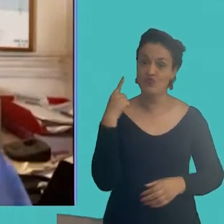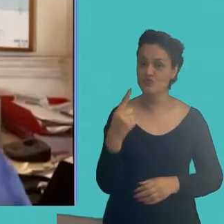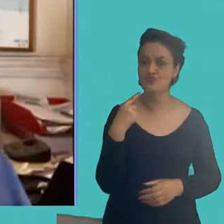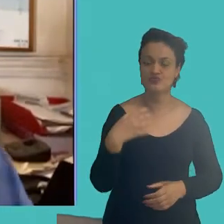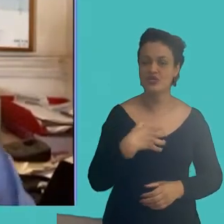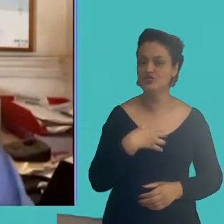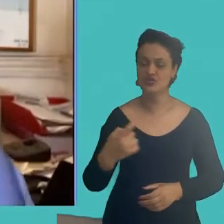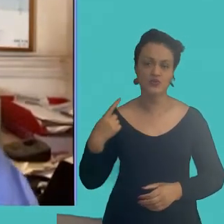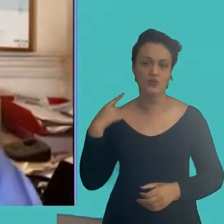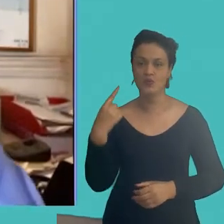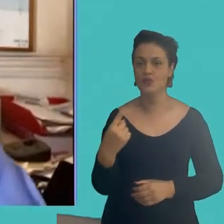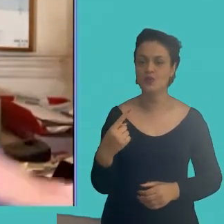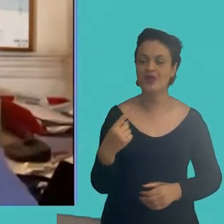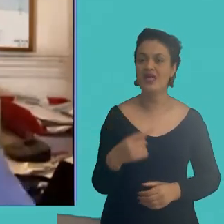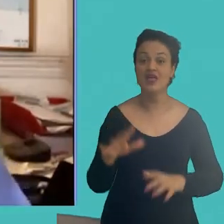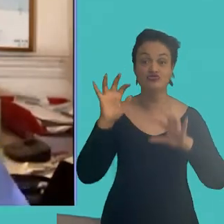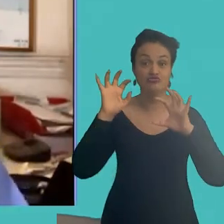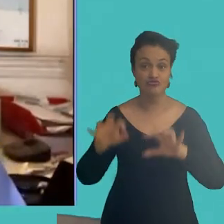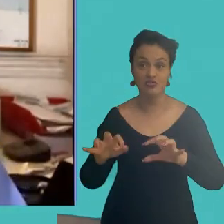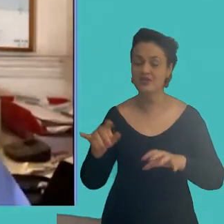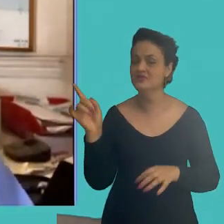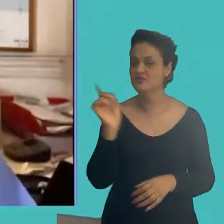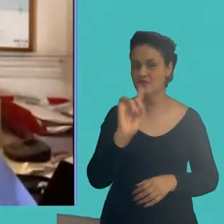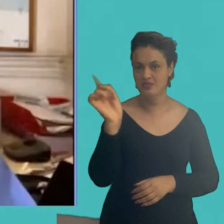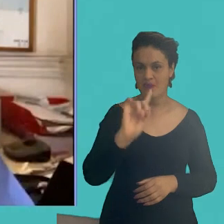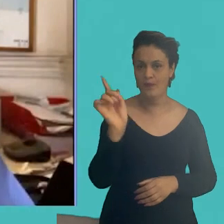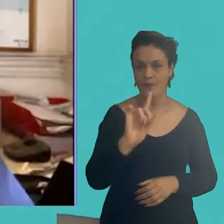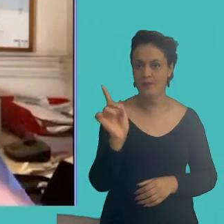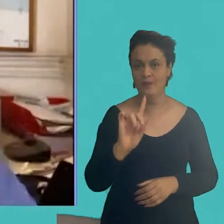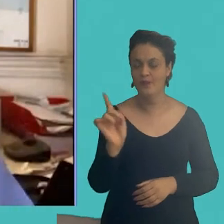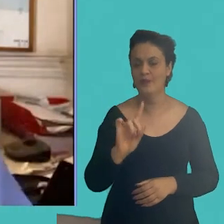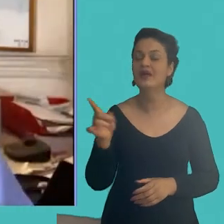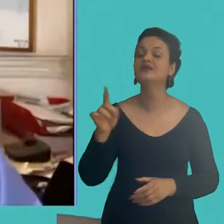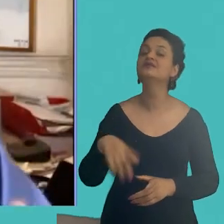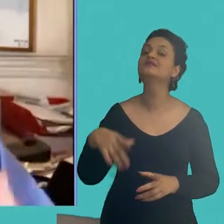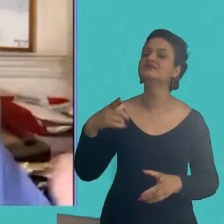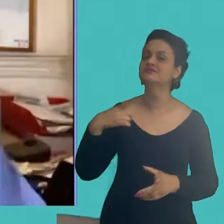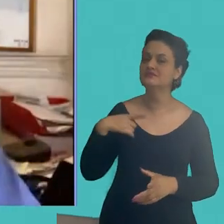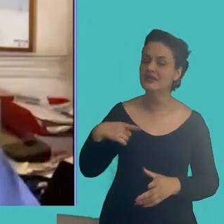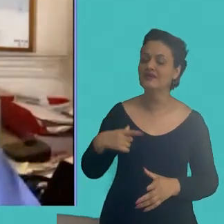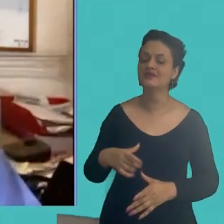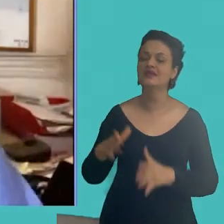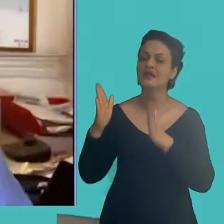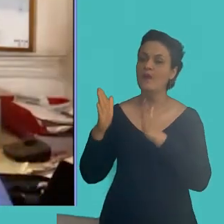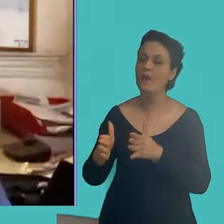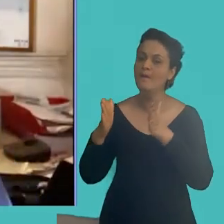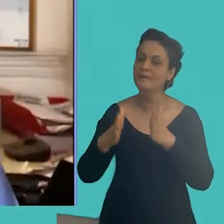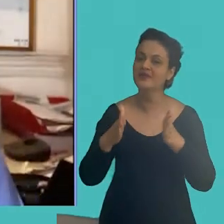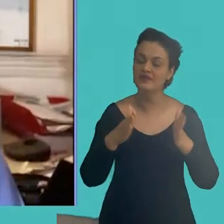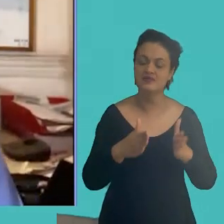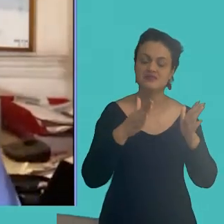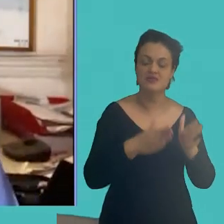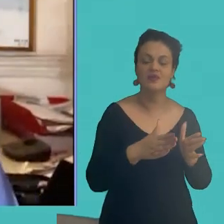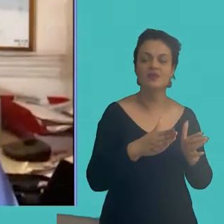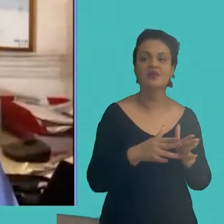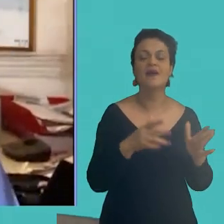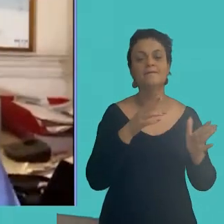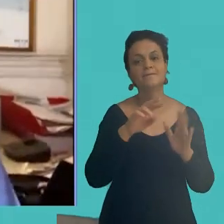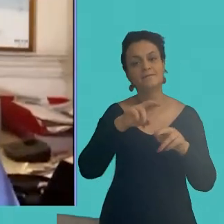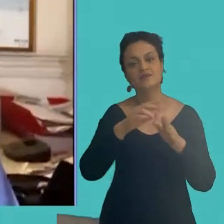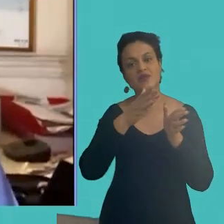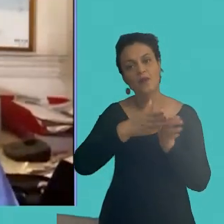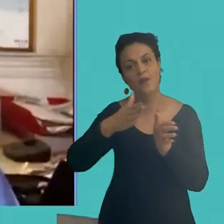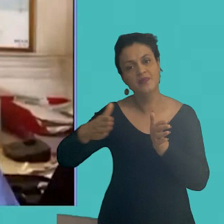dizer, é apenas isto. Não, é sempre uma combinação e as combinações levam a resultados desse tipo, como vocês